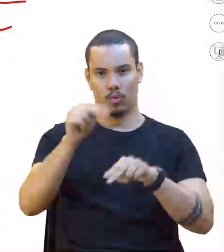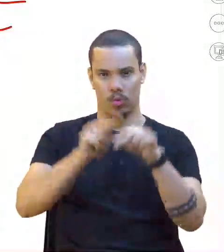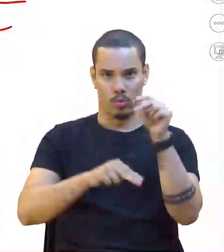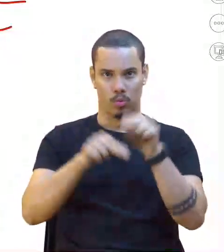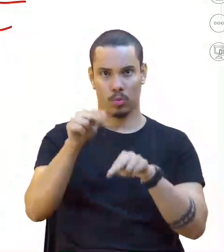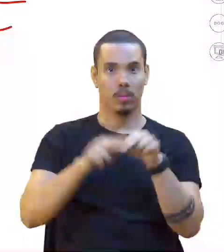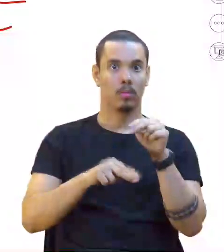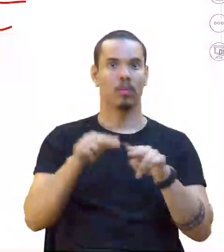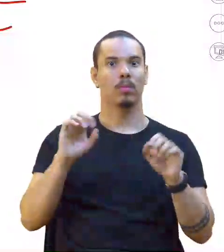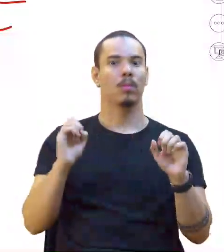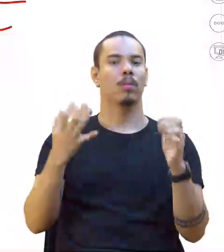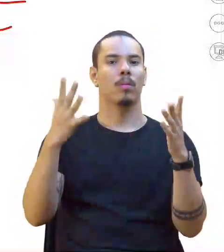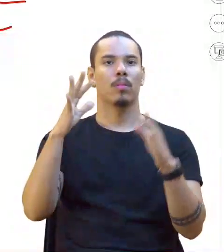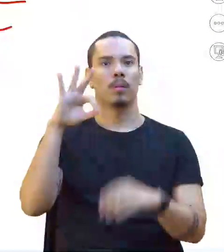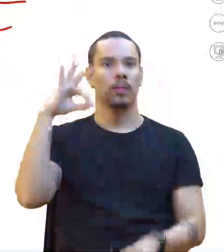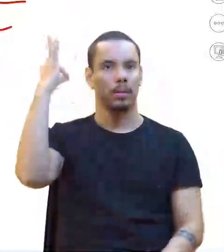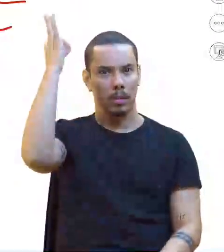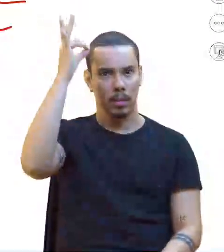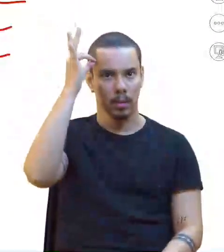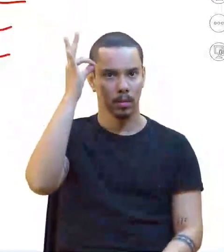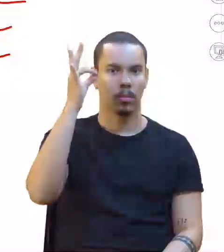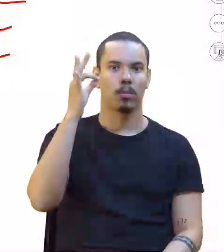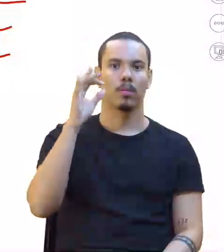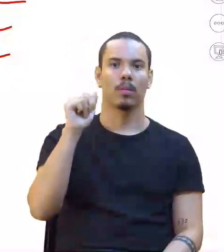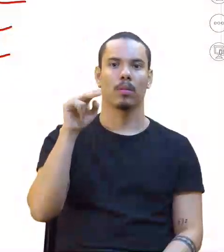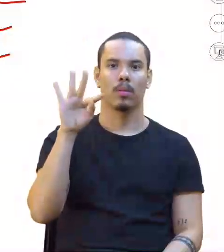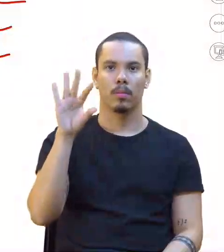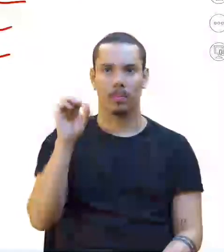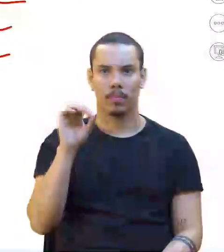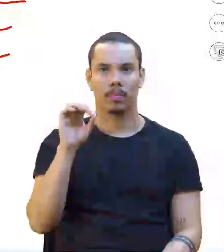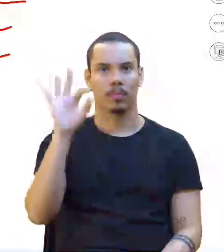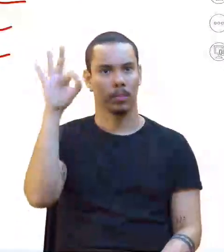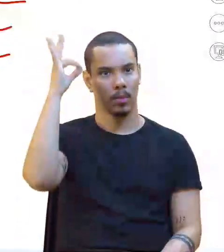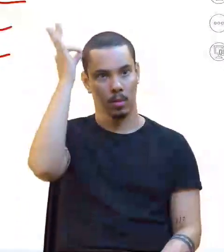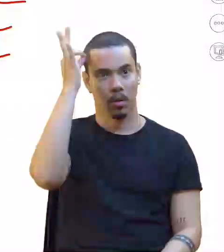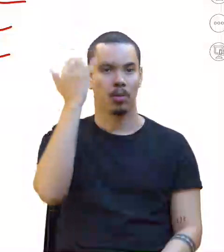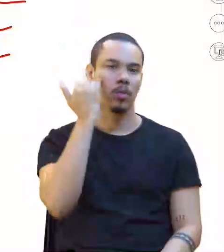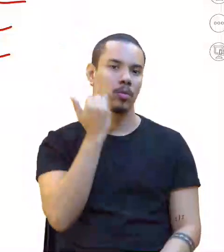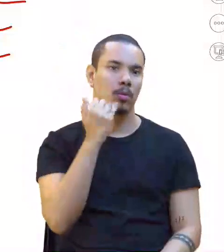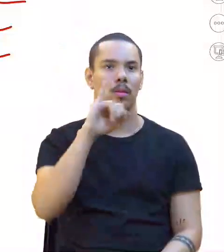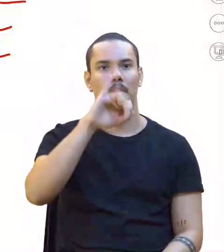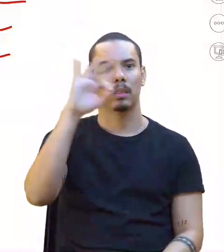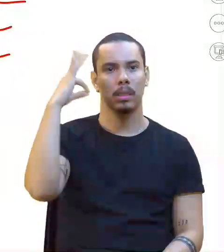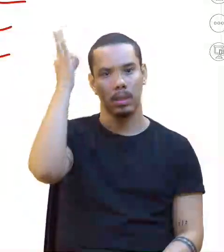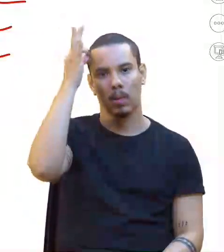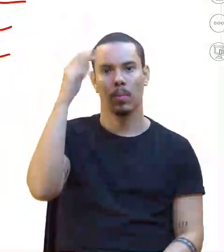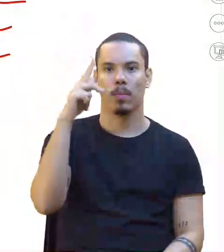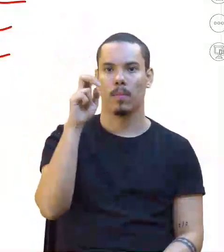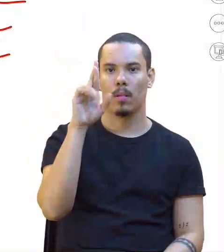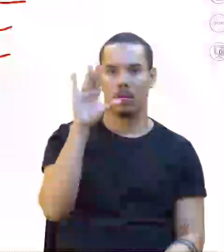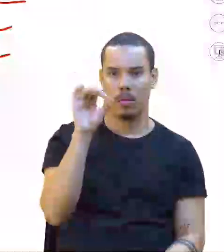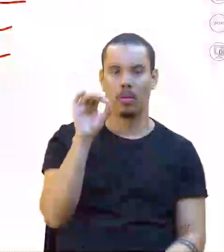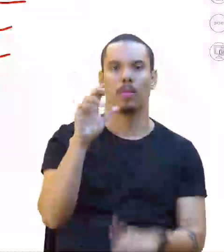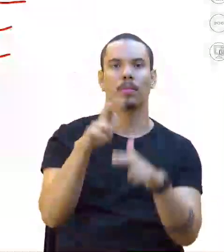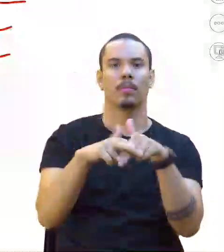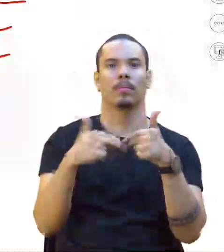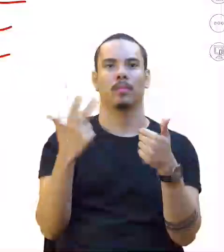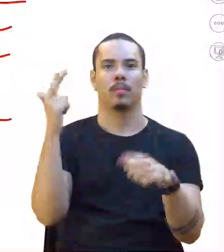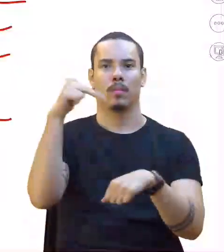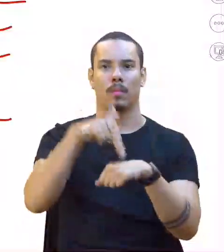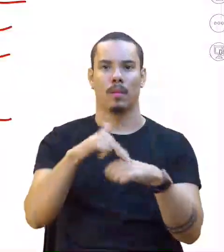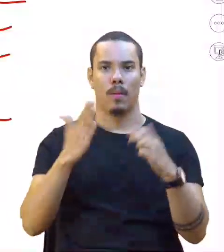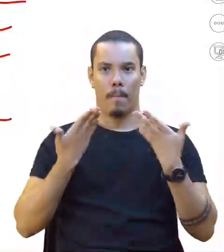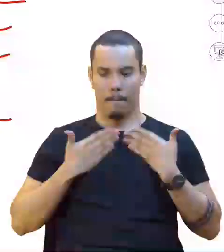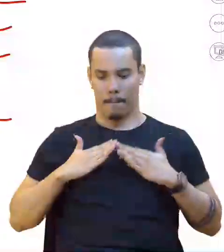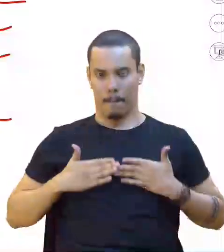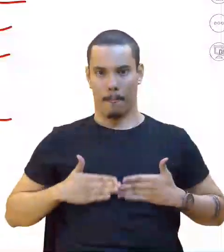santos populares, que são Santo Antônio, São João e São Pedro, as chamadas festas juninas. Ele vem vestido de branco